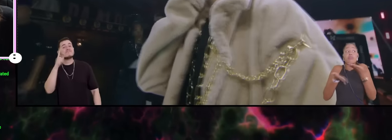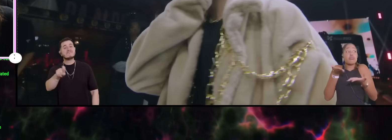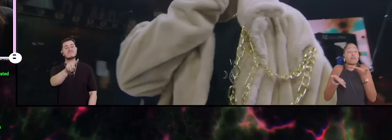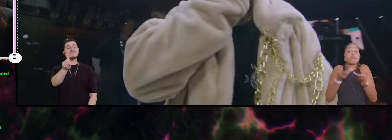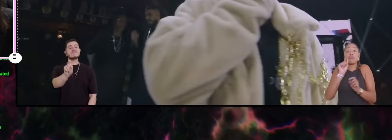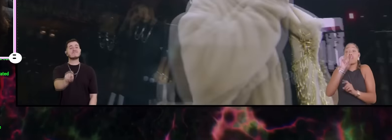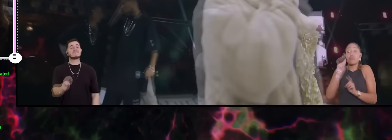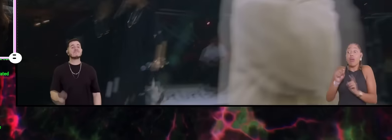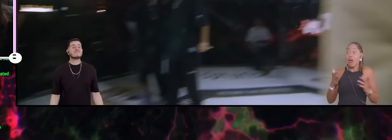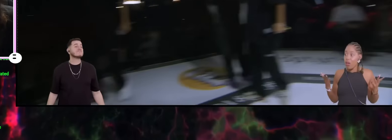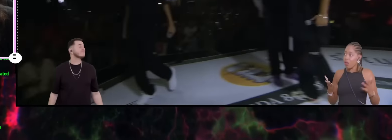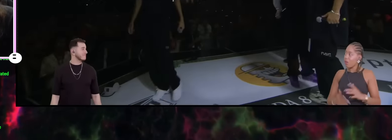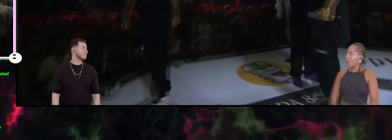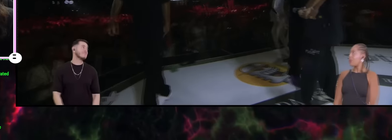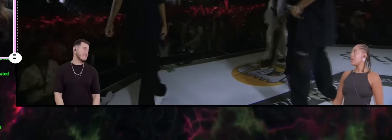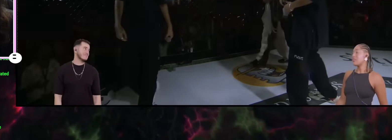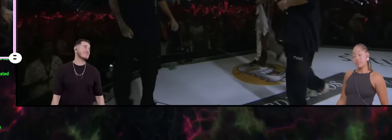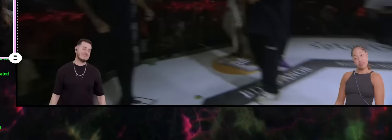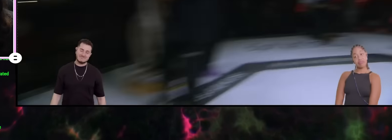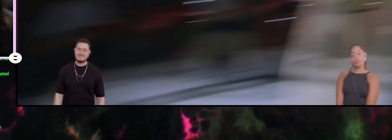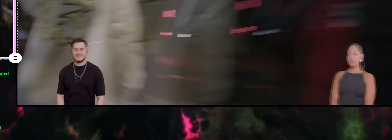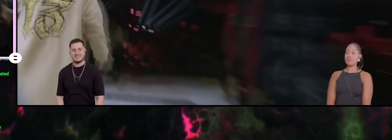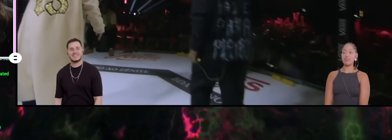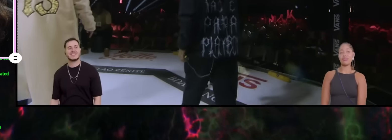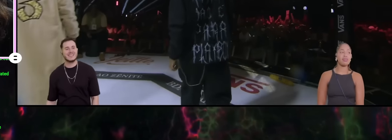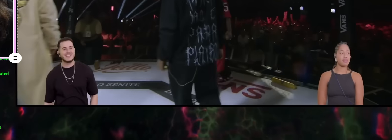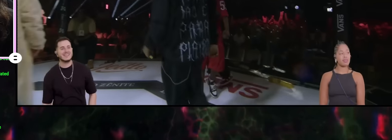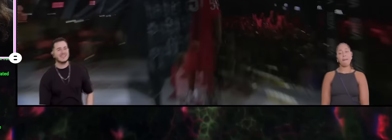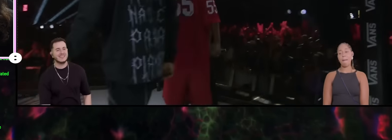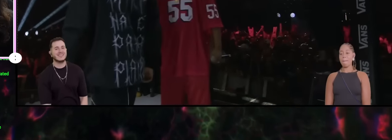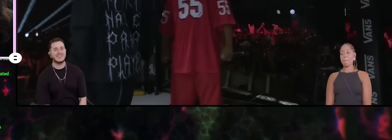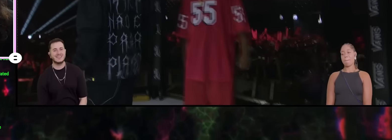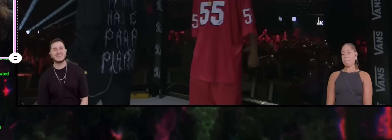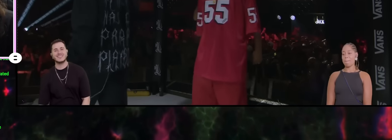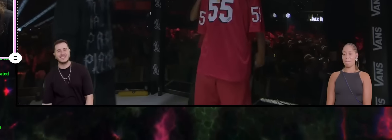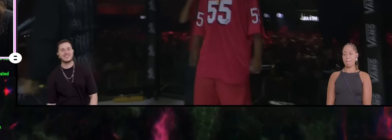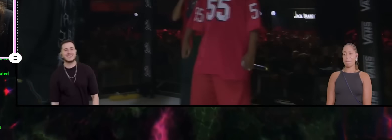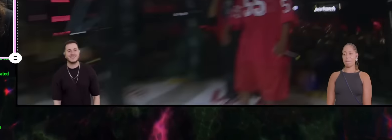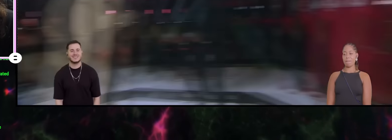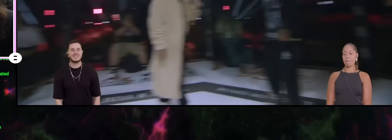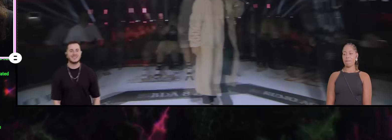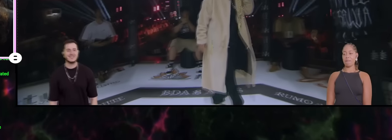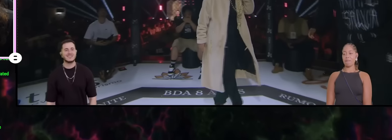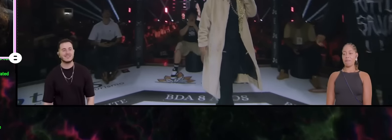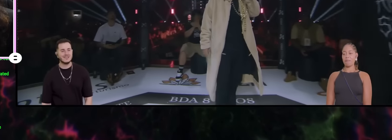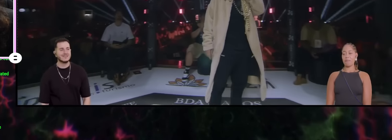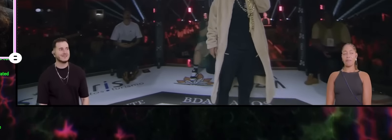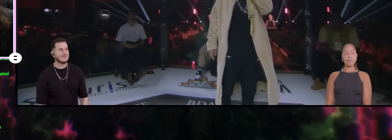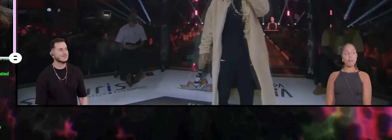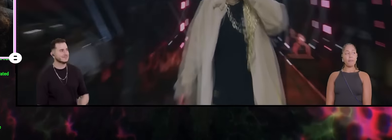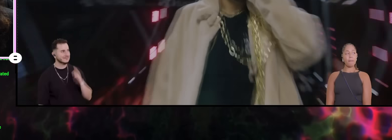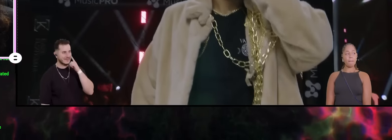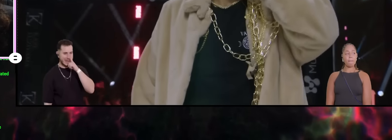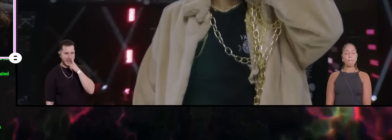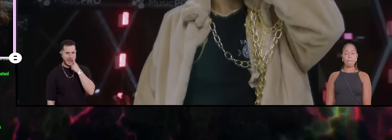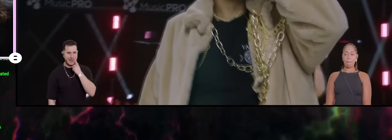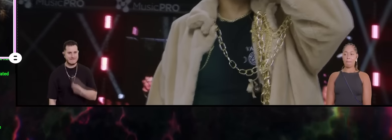Essa rima do Vitor fudeu, caralho. Foi muito boa. João Negro. Vai ficar pra